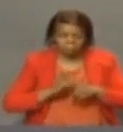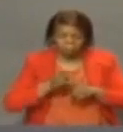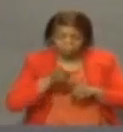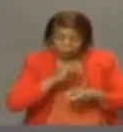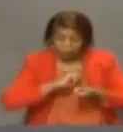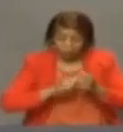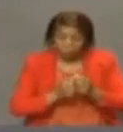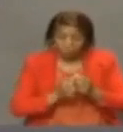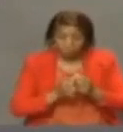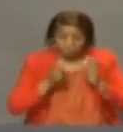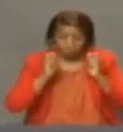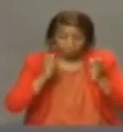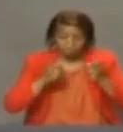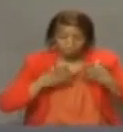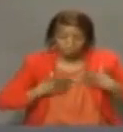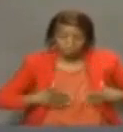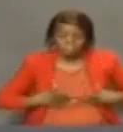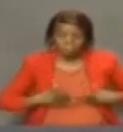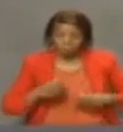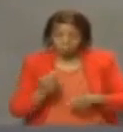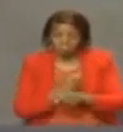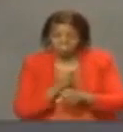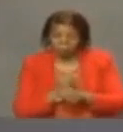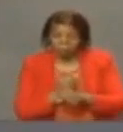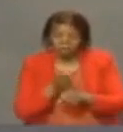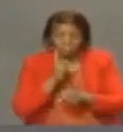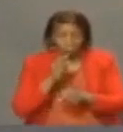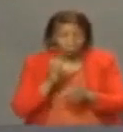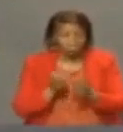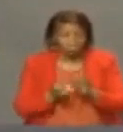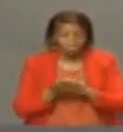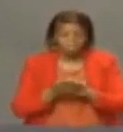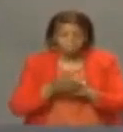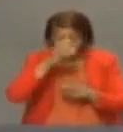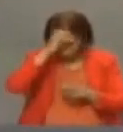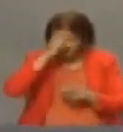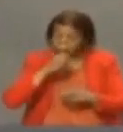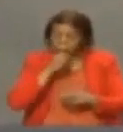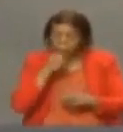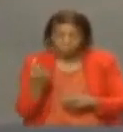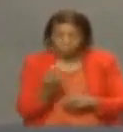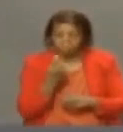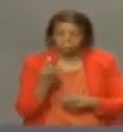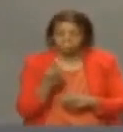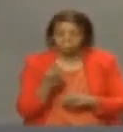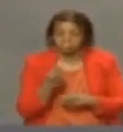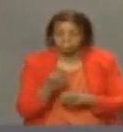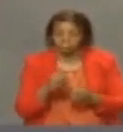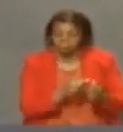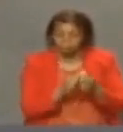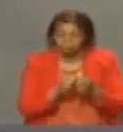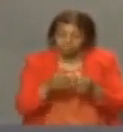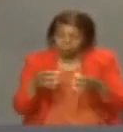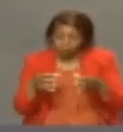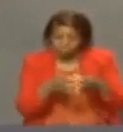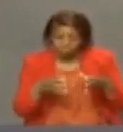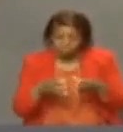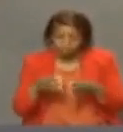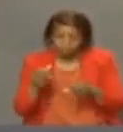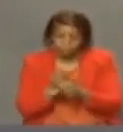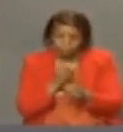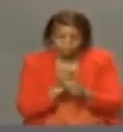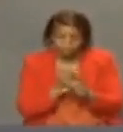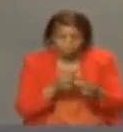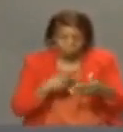resolvidos a medida do possível pelo executivo e seus parceiros do setor Empresarial privado